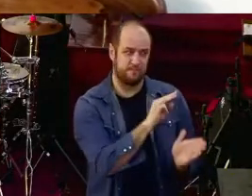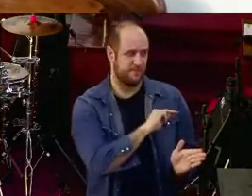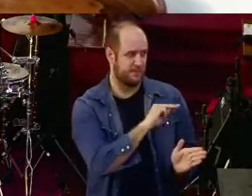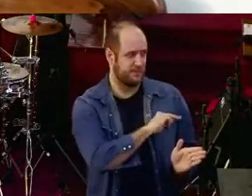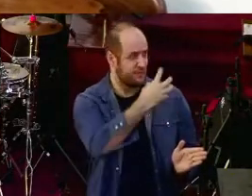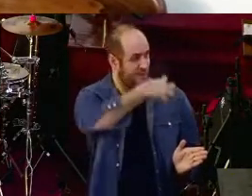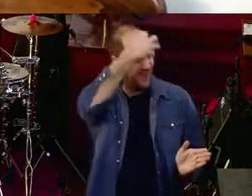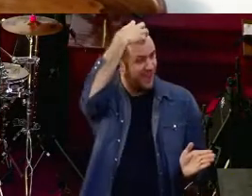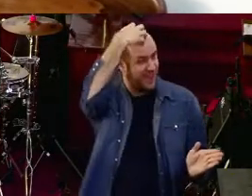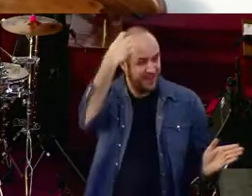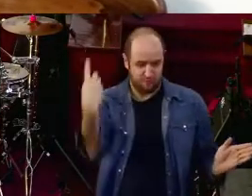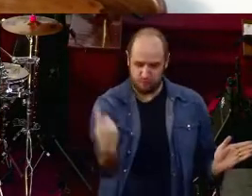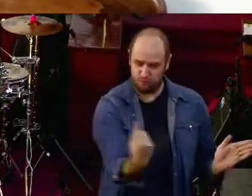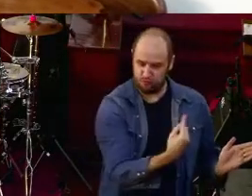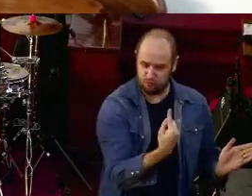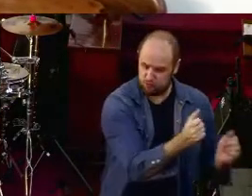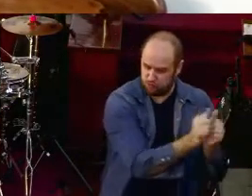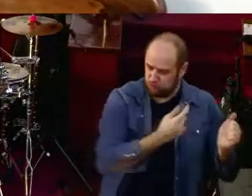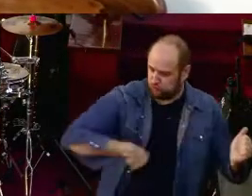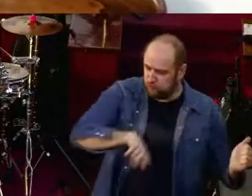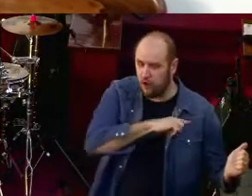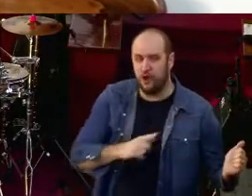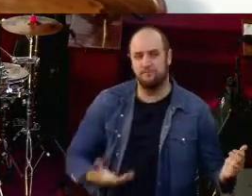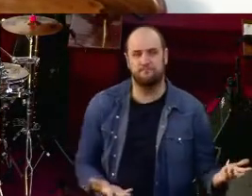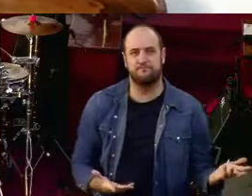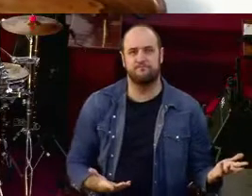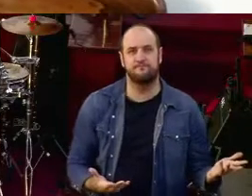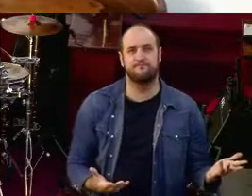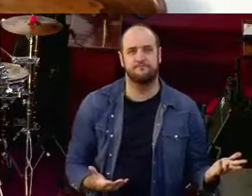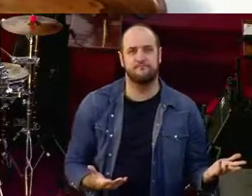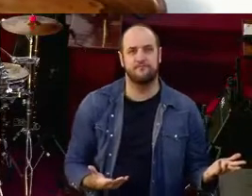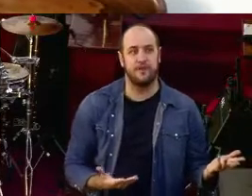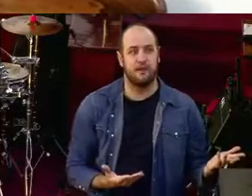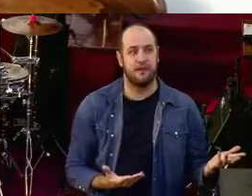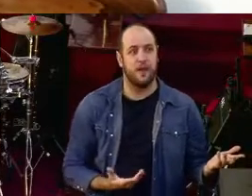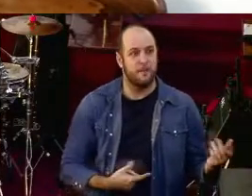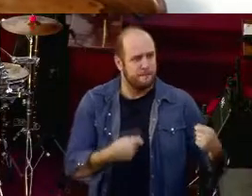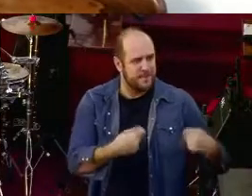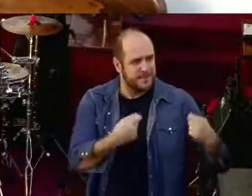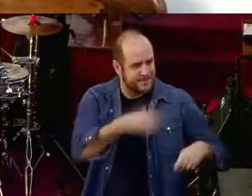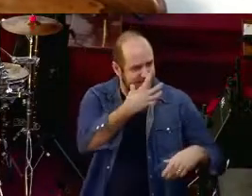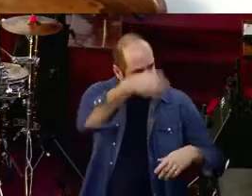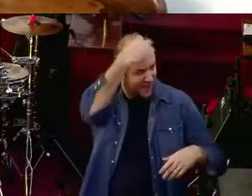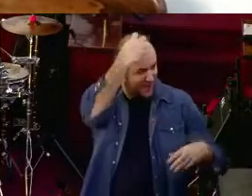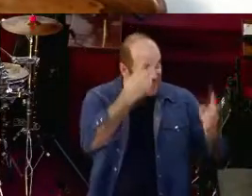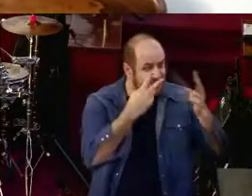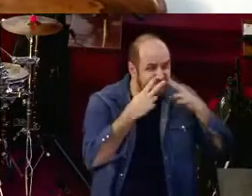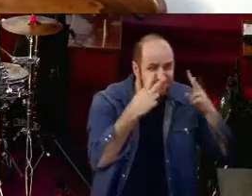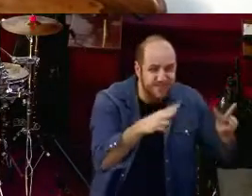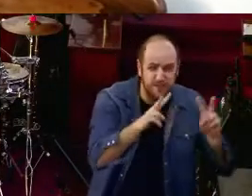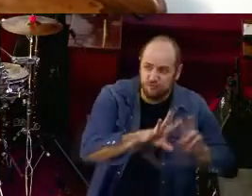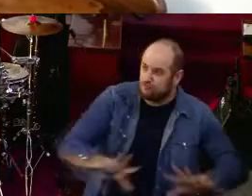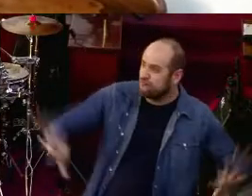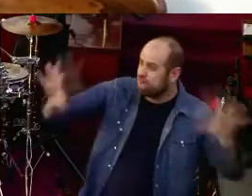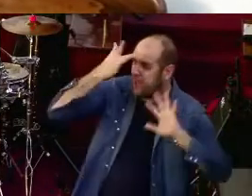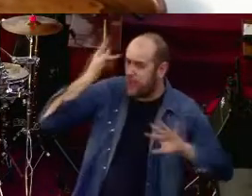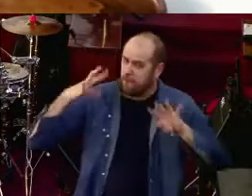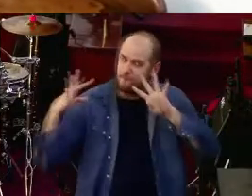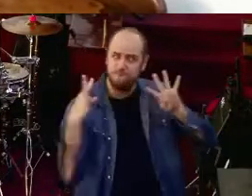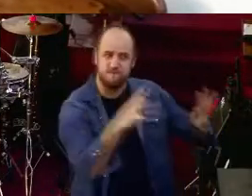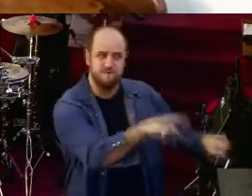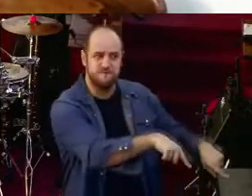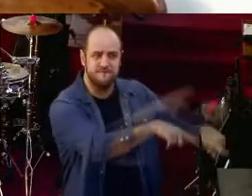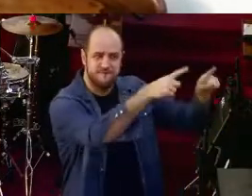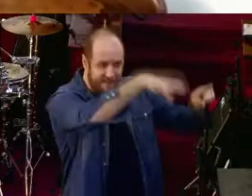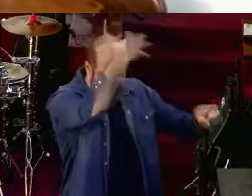nós. O rei da glória entre nós precisa receber um testemunho público de que ele é